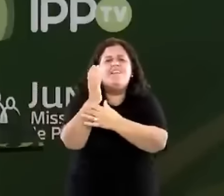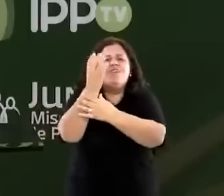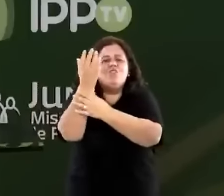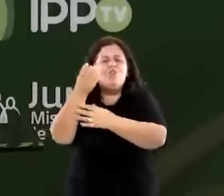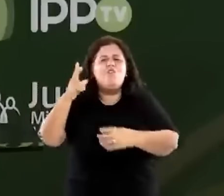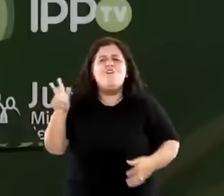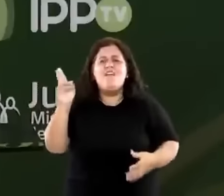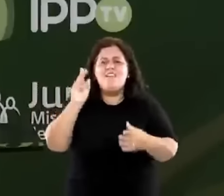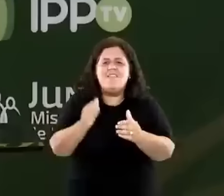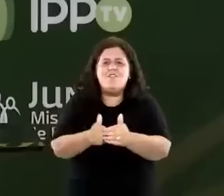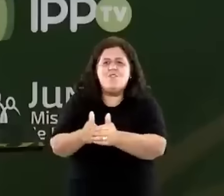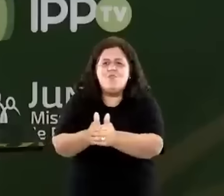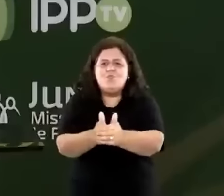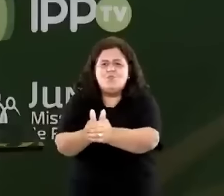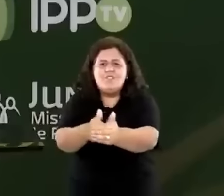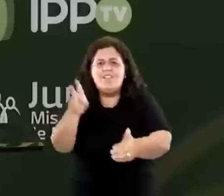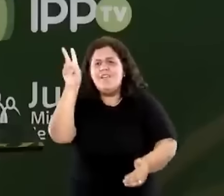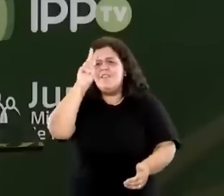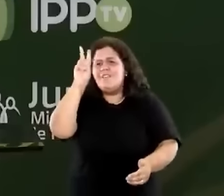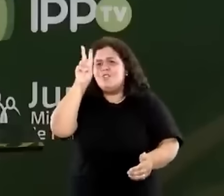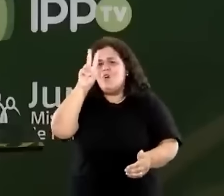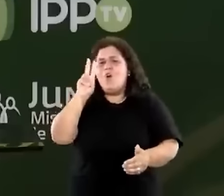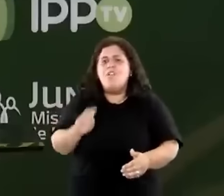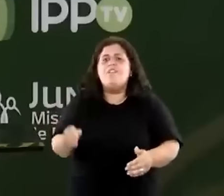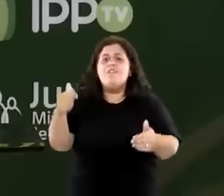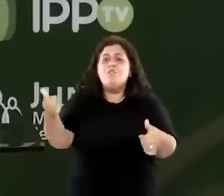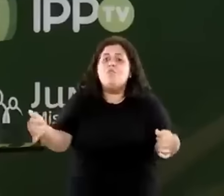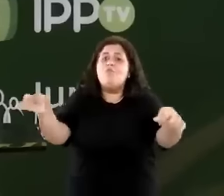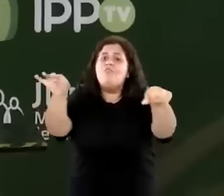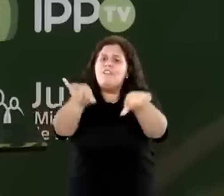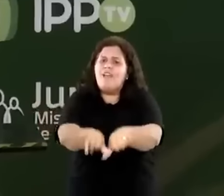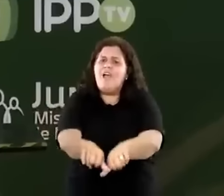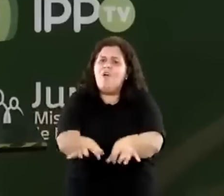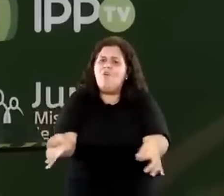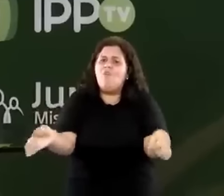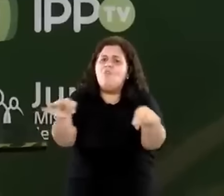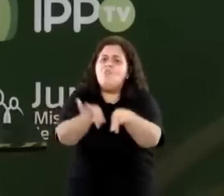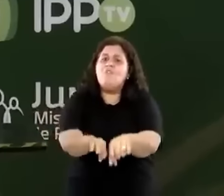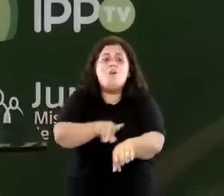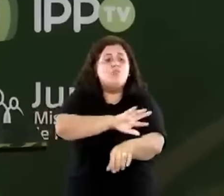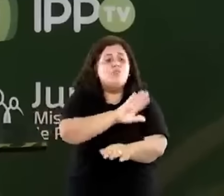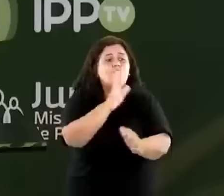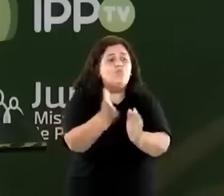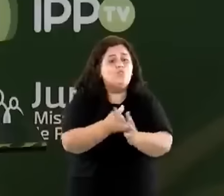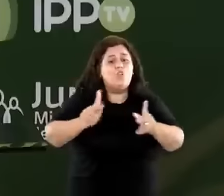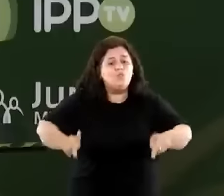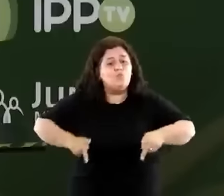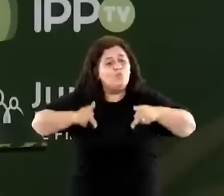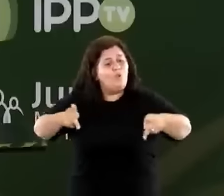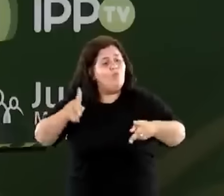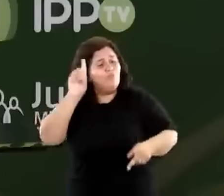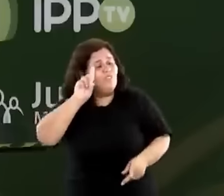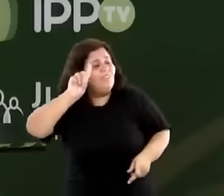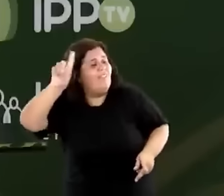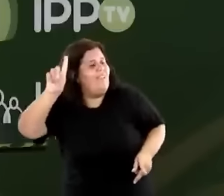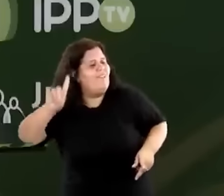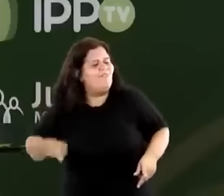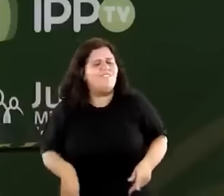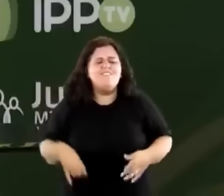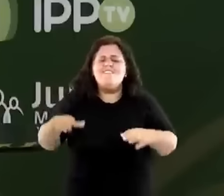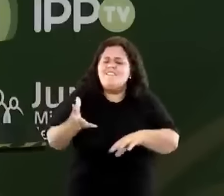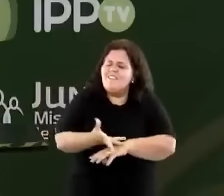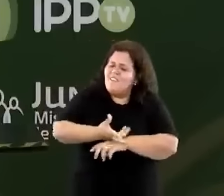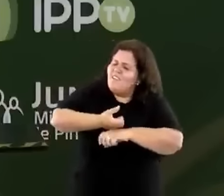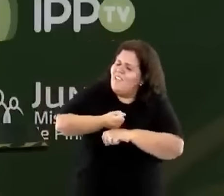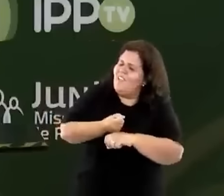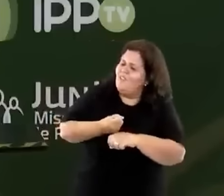conduzi-la a uma consumação e nesta consumação você e eu povo de Deus igreja do Deus vivo somos mais do